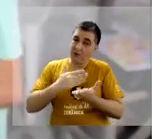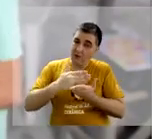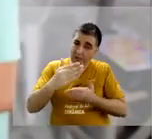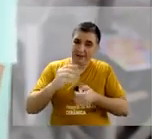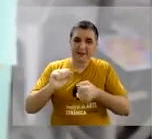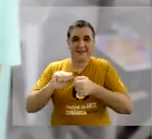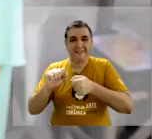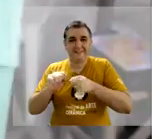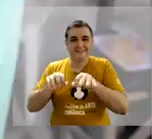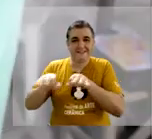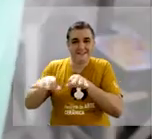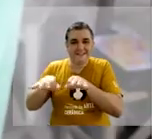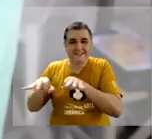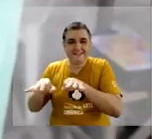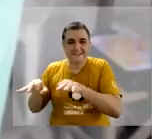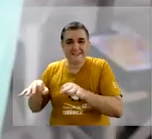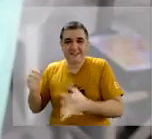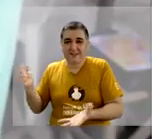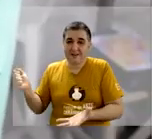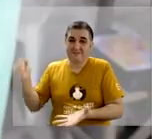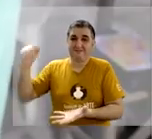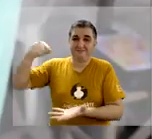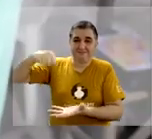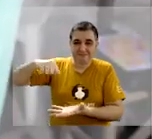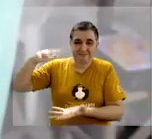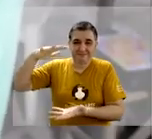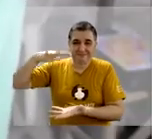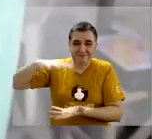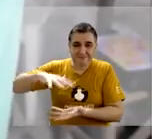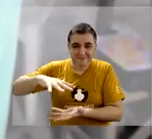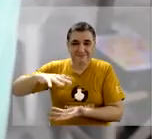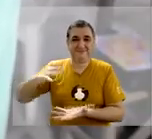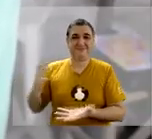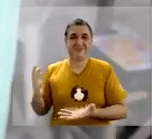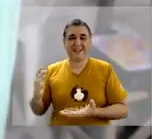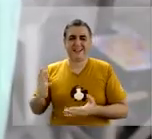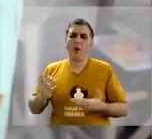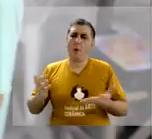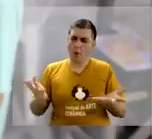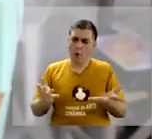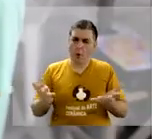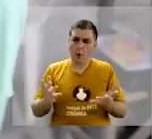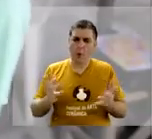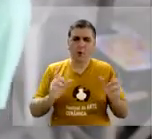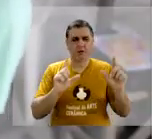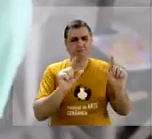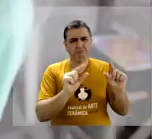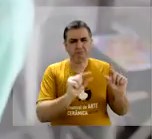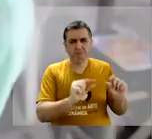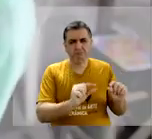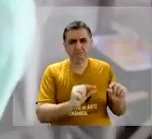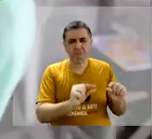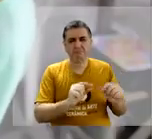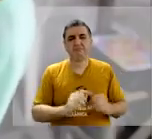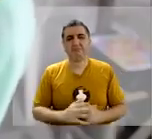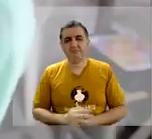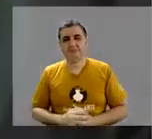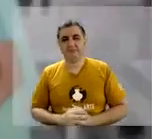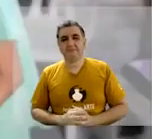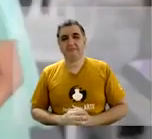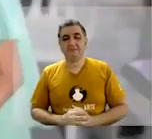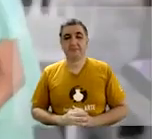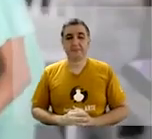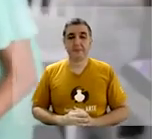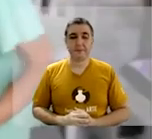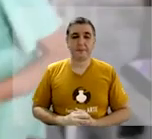passou a fazer panela mesmo, com tampa, já passou a fazer outros tipos de peças, que já não faz. Hoje em dia é poucas peças que faz.